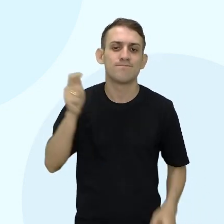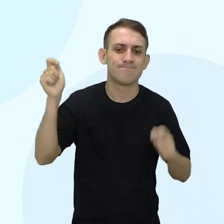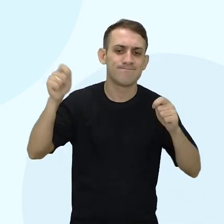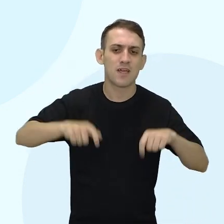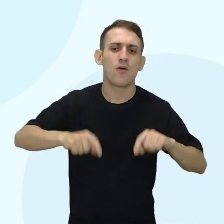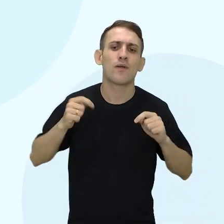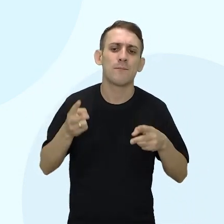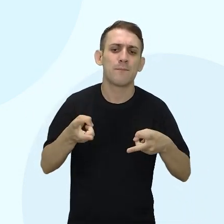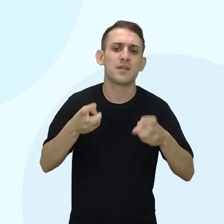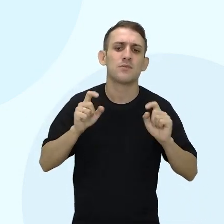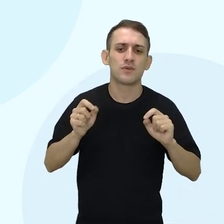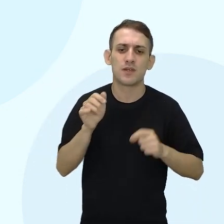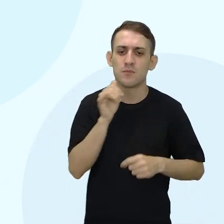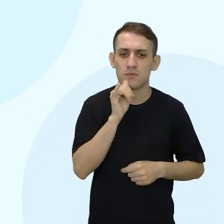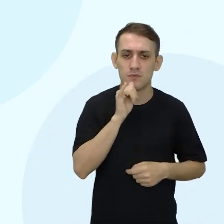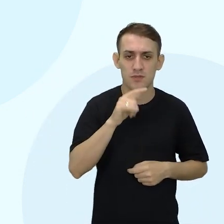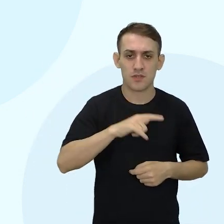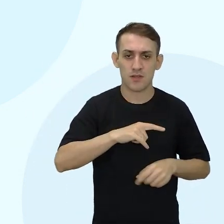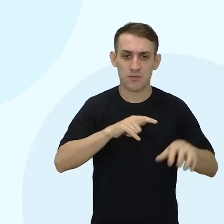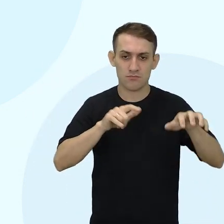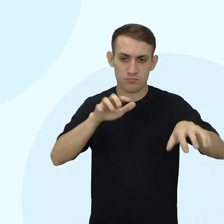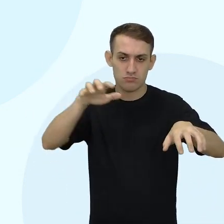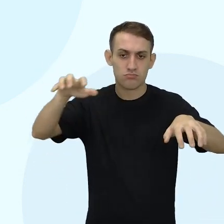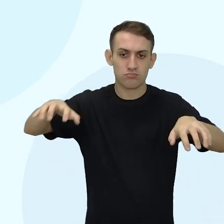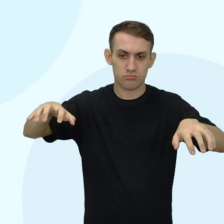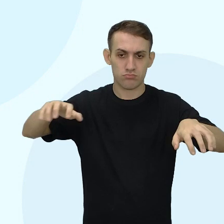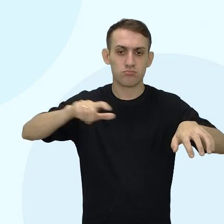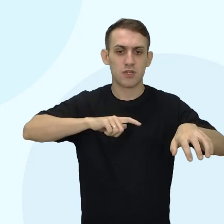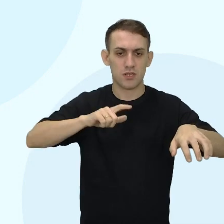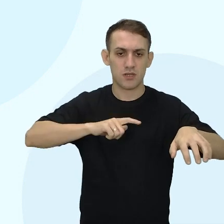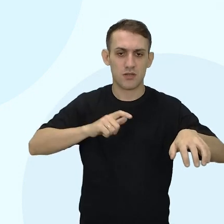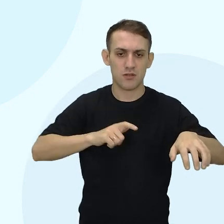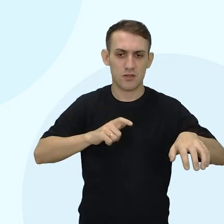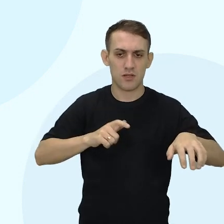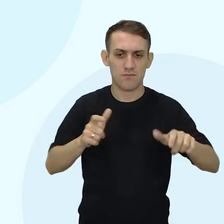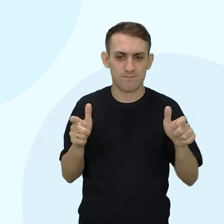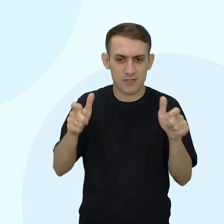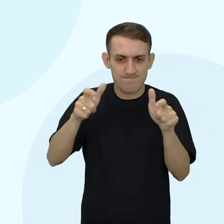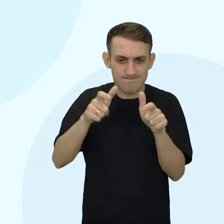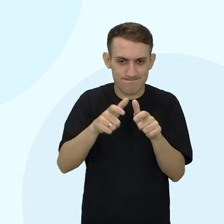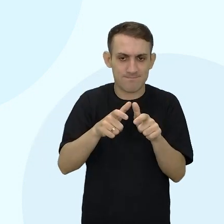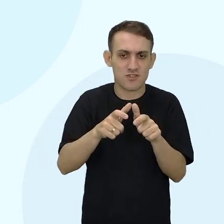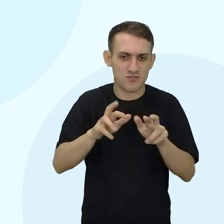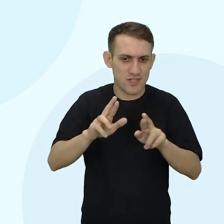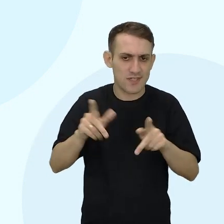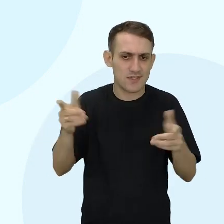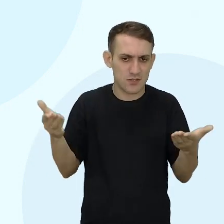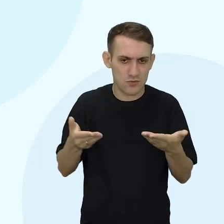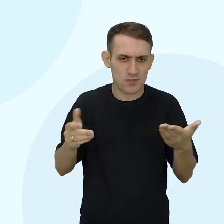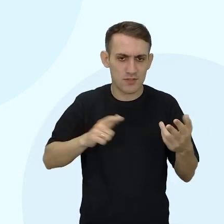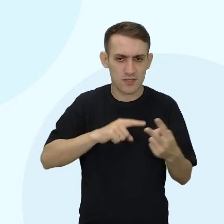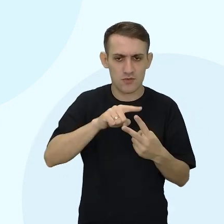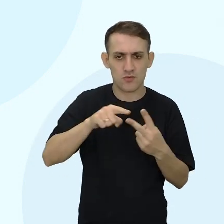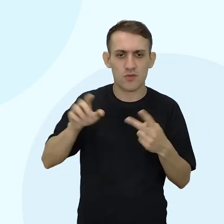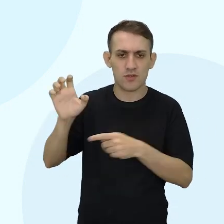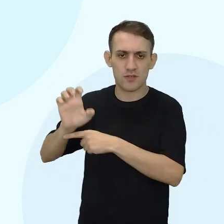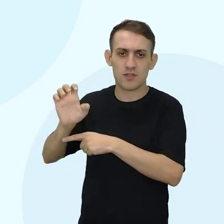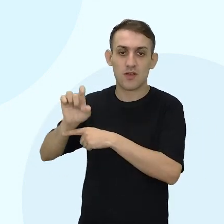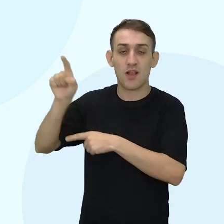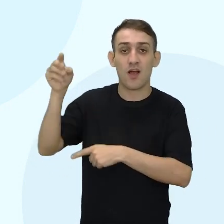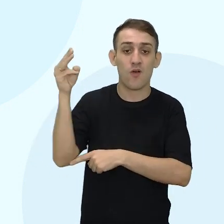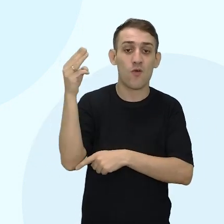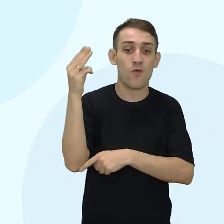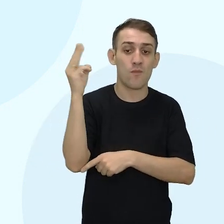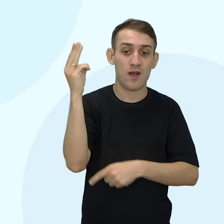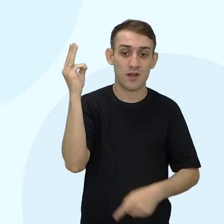ainda perceber aí a divisão aí, um território muito menor do que o território atual, já aí com dois estados, o estado de Maranhão